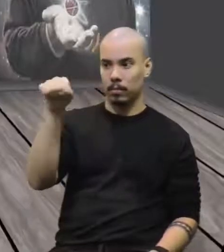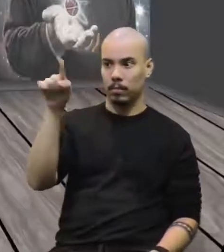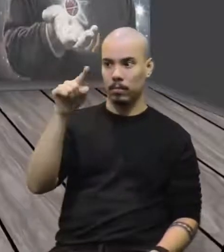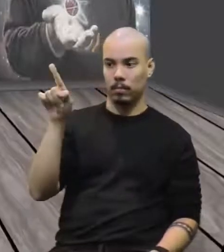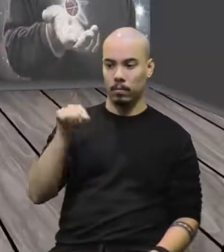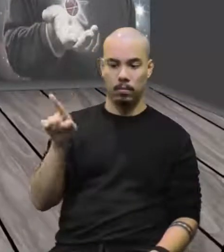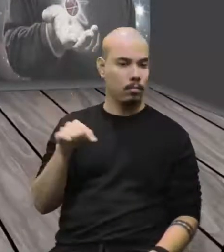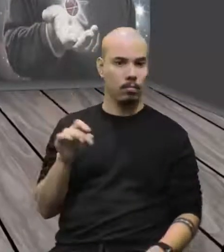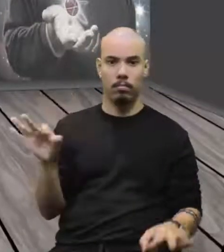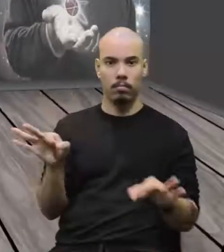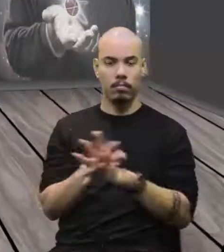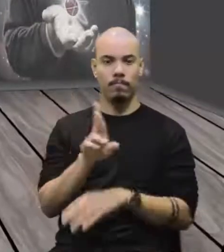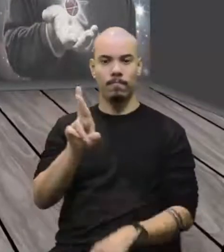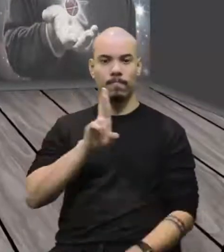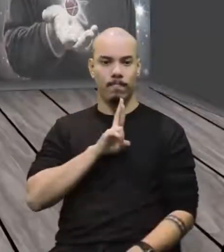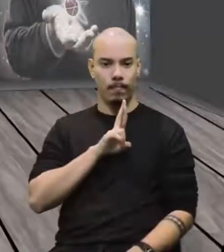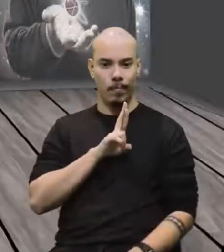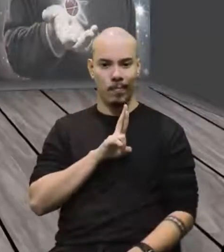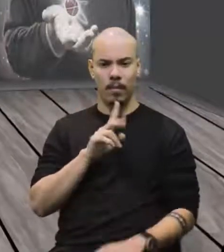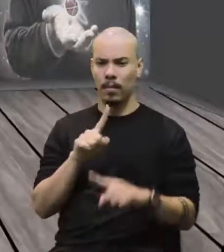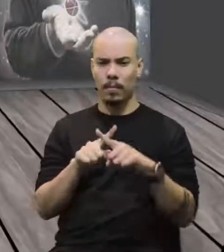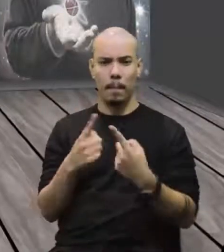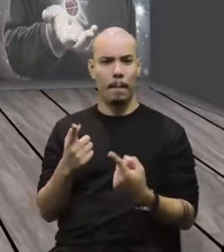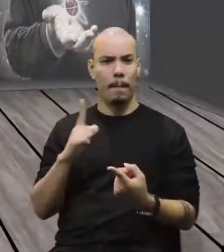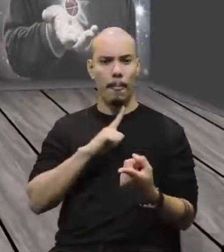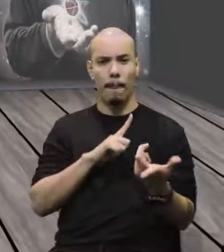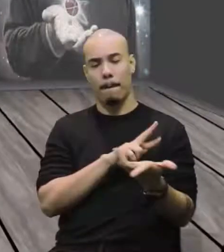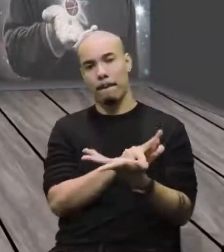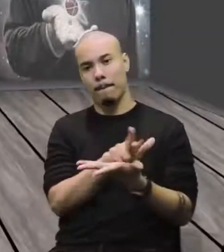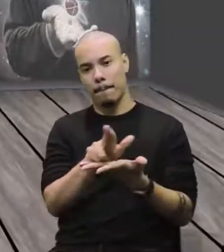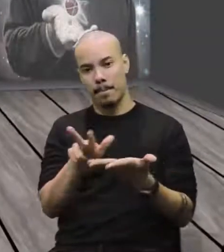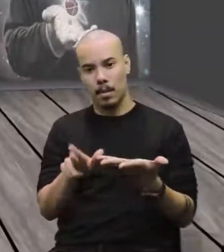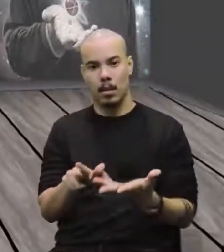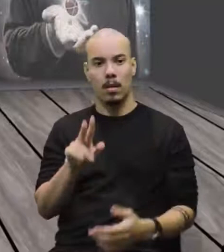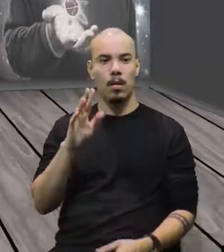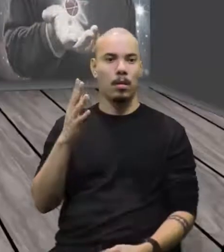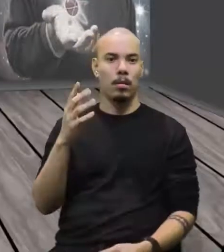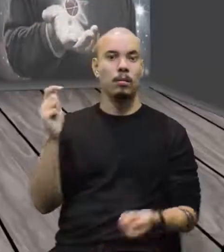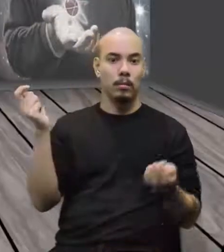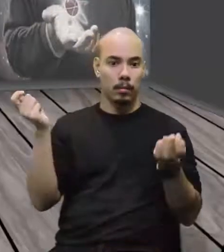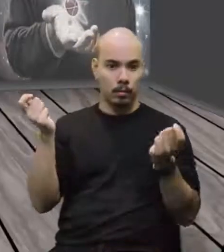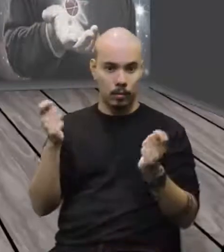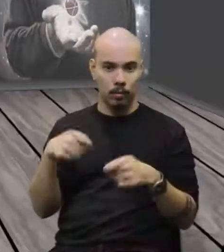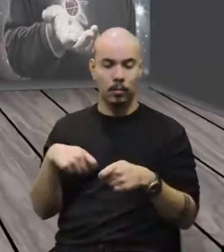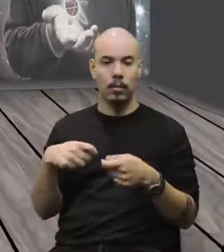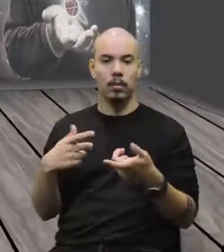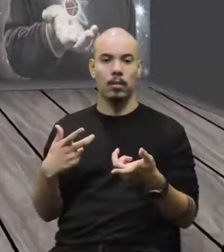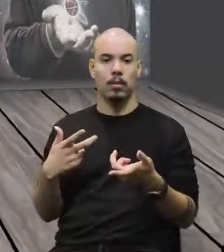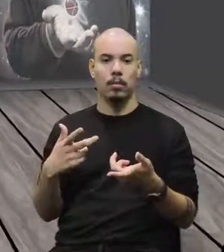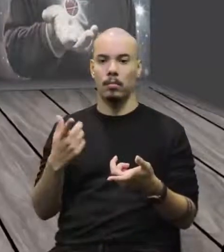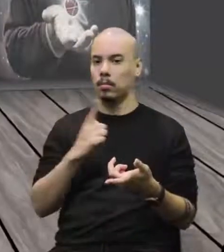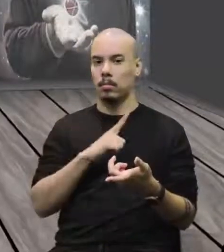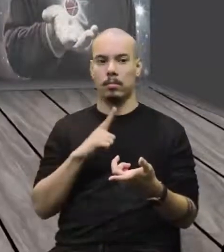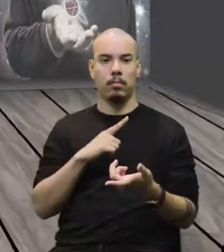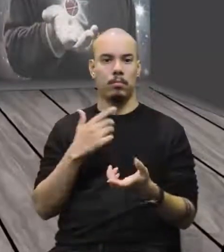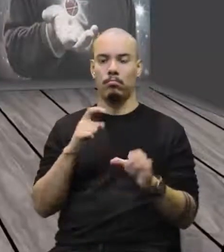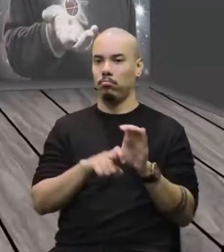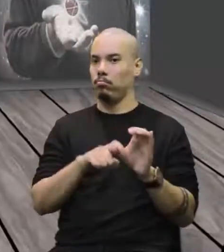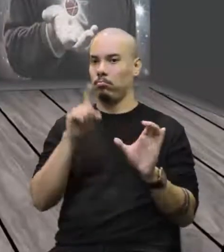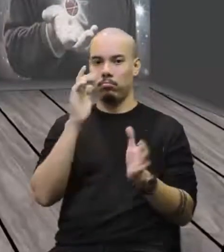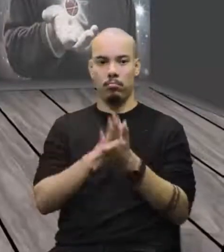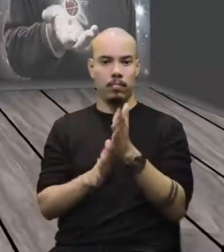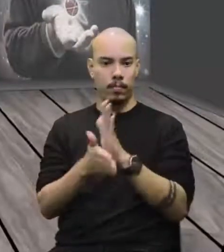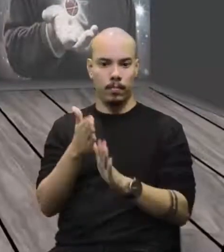fácil. Aí já tem o resultado. Mas não, tem vários, 4 por 2, 8 por 2, 8 por 4. É independente disso.